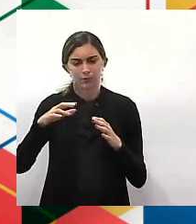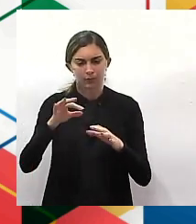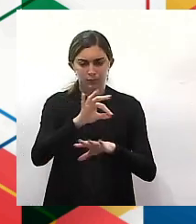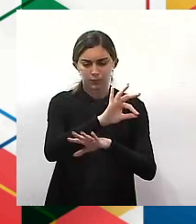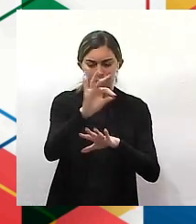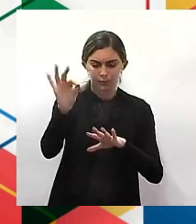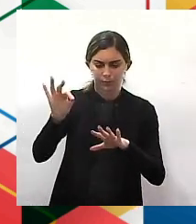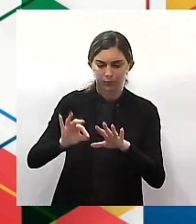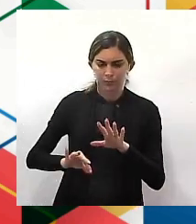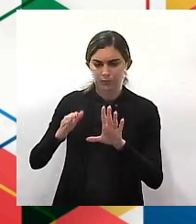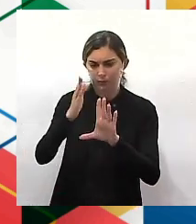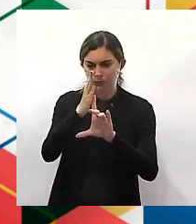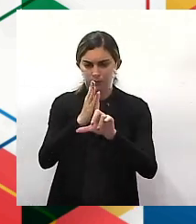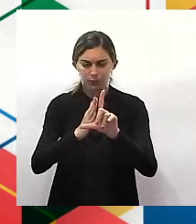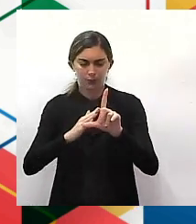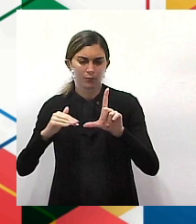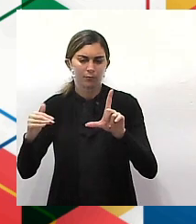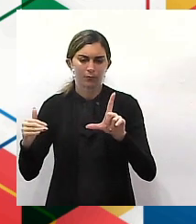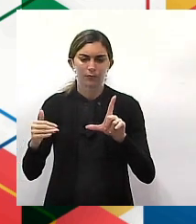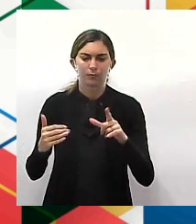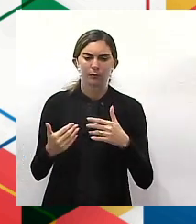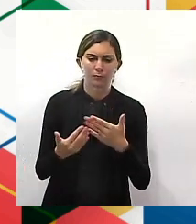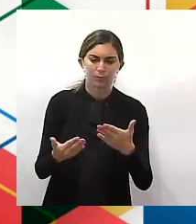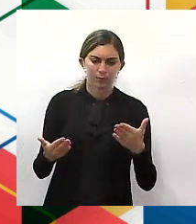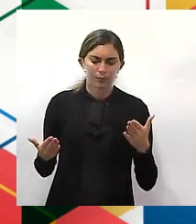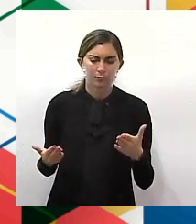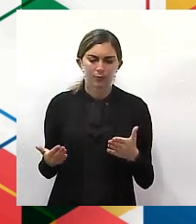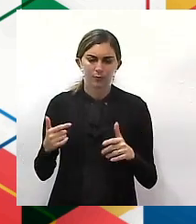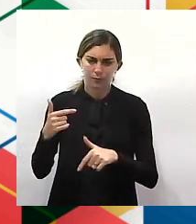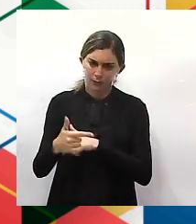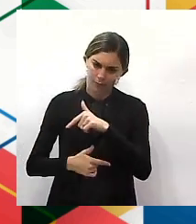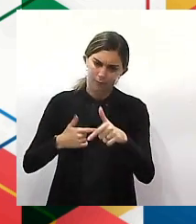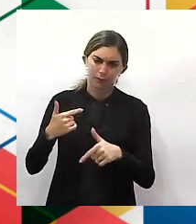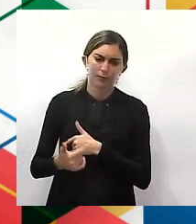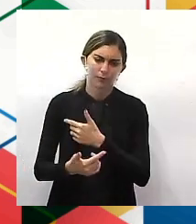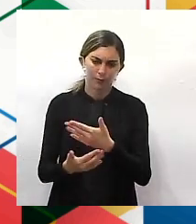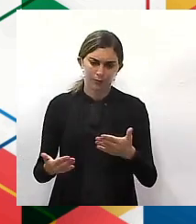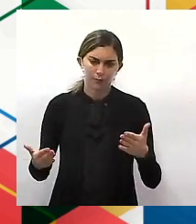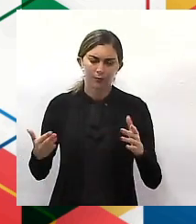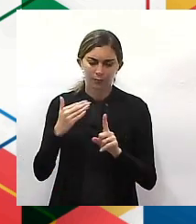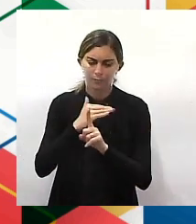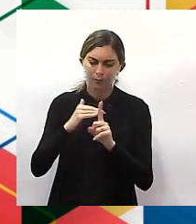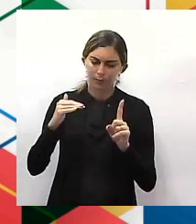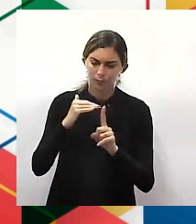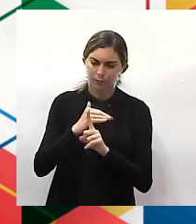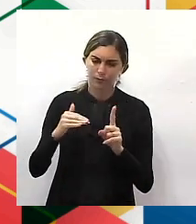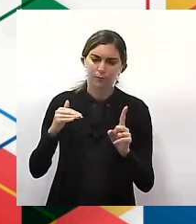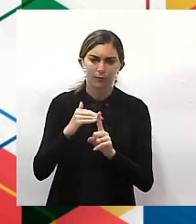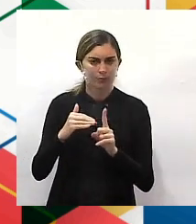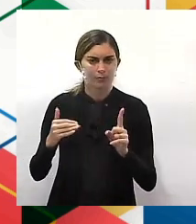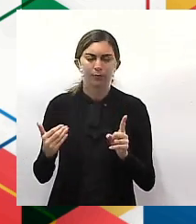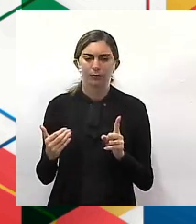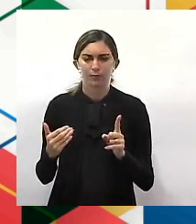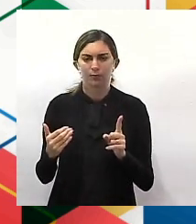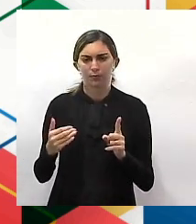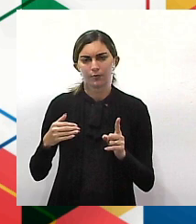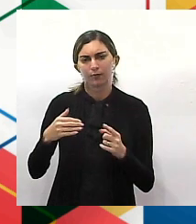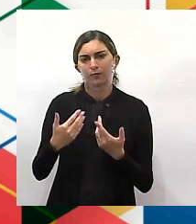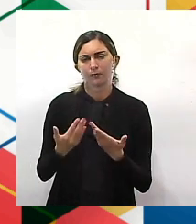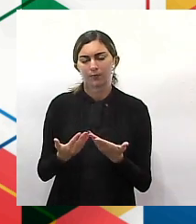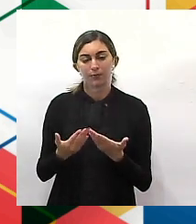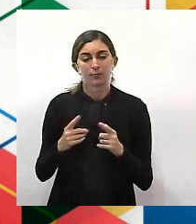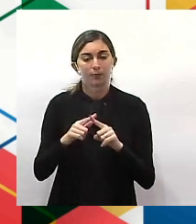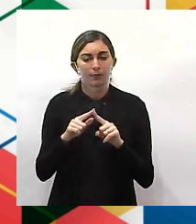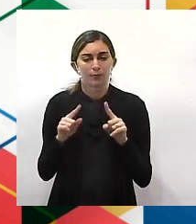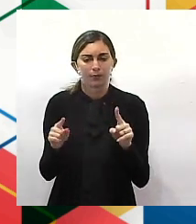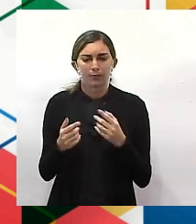precisar calcular determinante, não sei o que, dá um trabalhinho lá, que é a metade do módulo do determinante, né? Mas